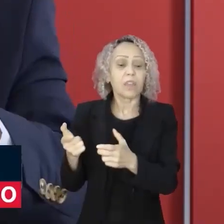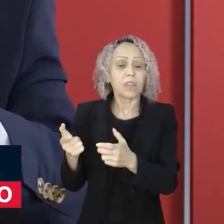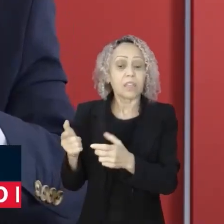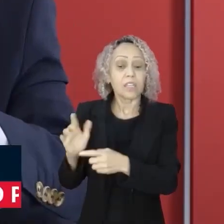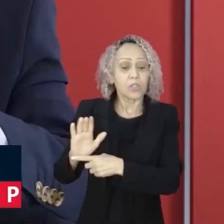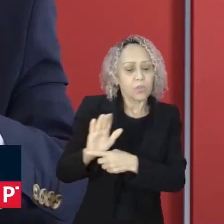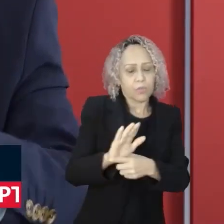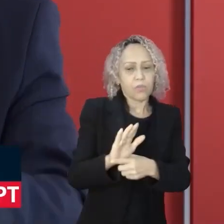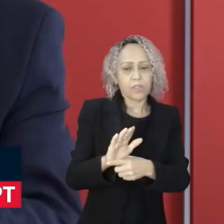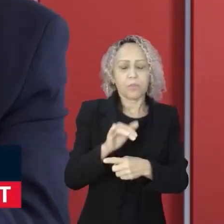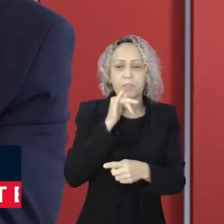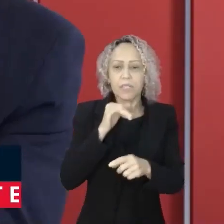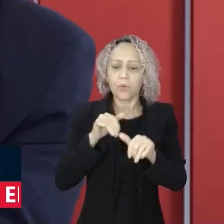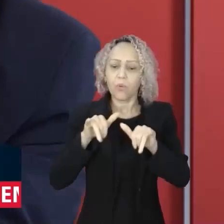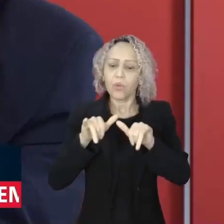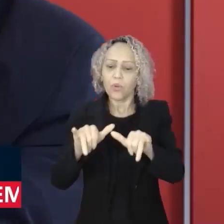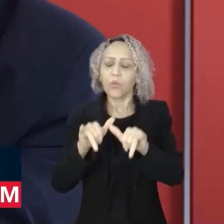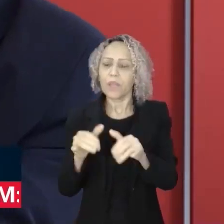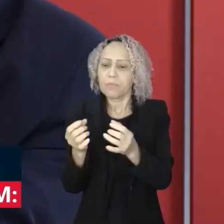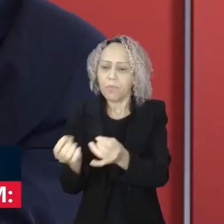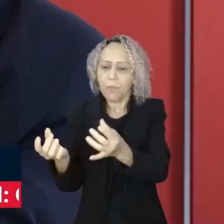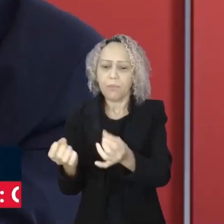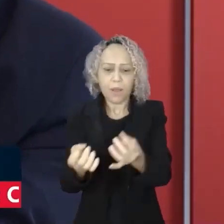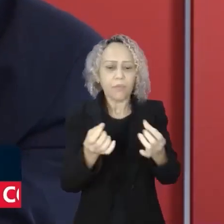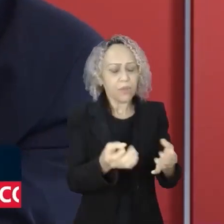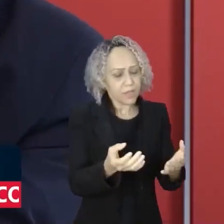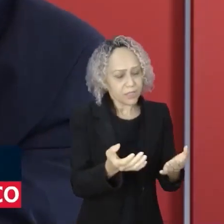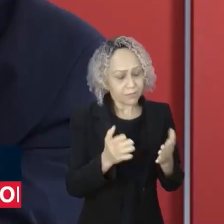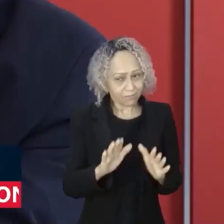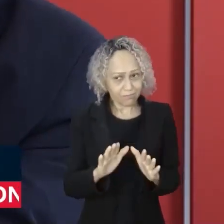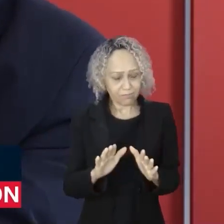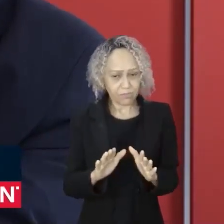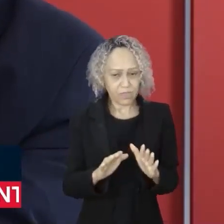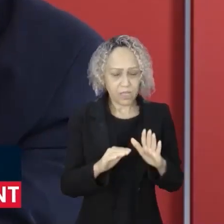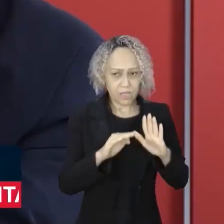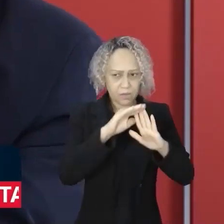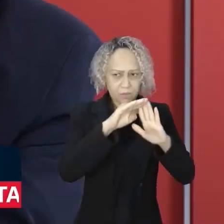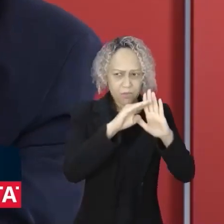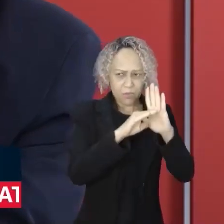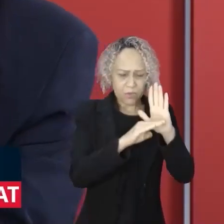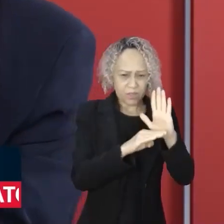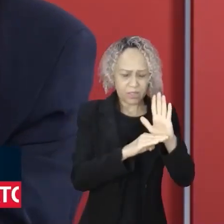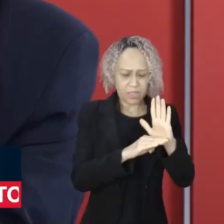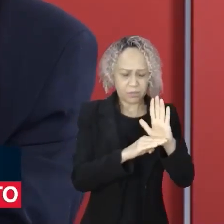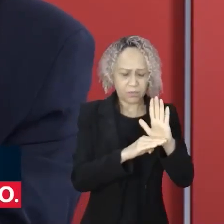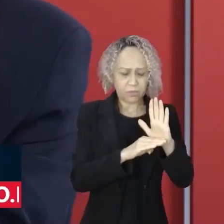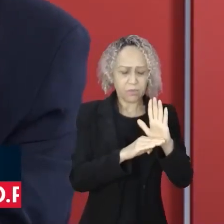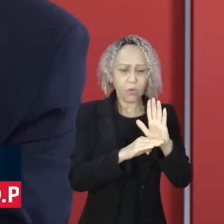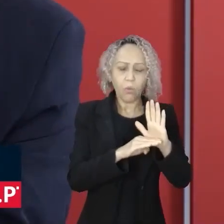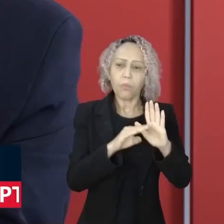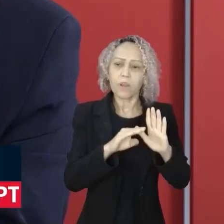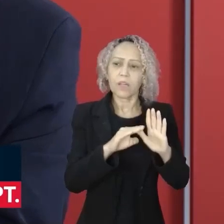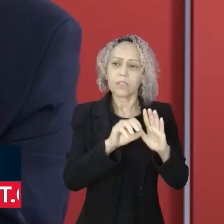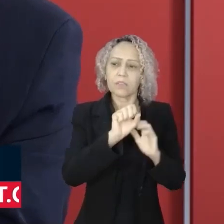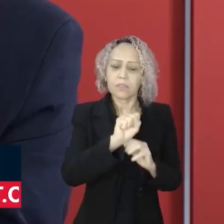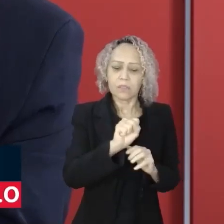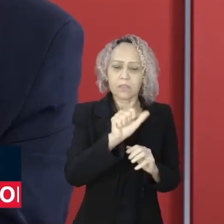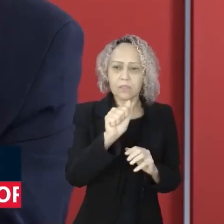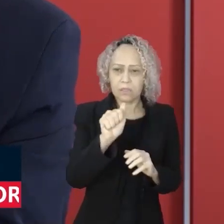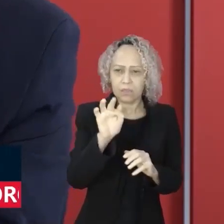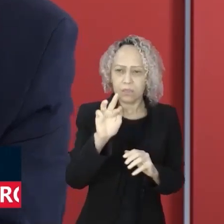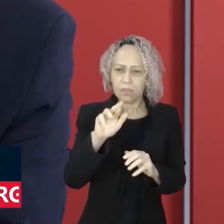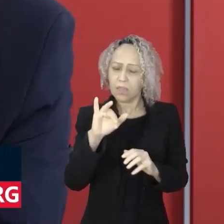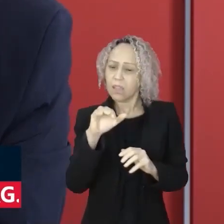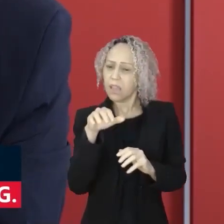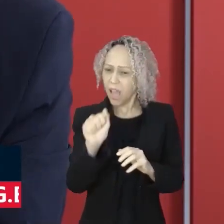tem um juro especial. Então, voltou Mais Alimentos. Então, a novidade do Plano Safra, além de voltar com mais dinheiro, com juro menor, com especificidade de